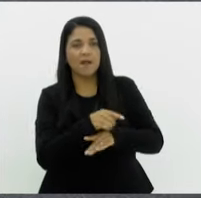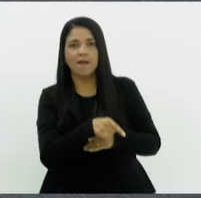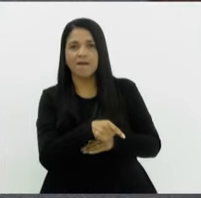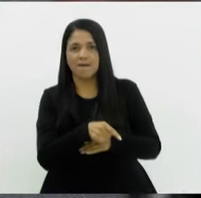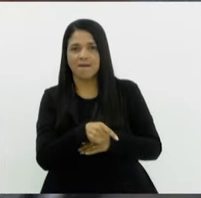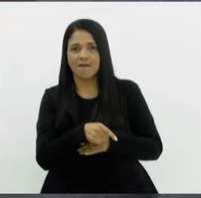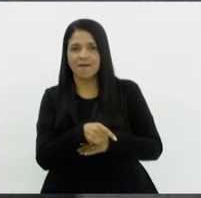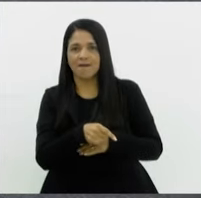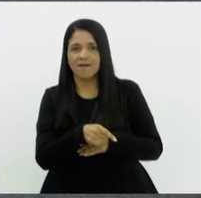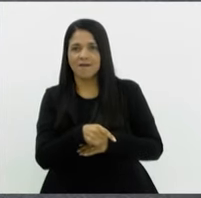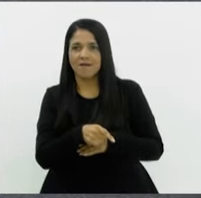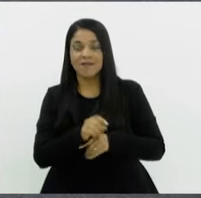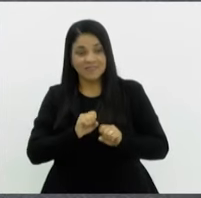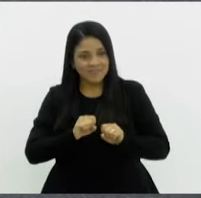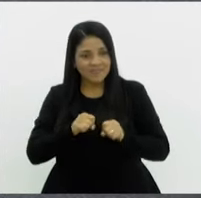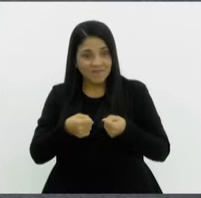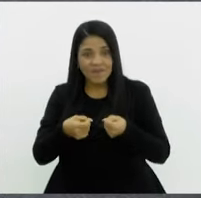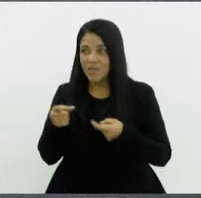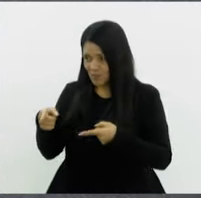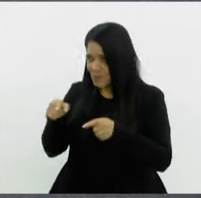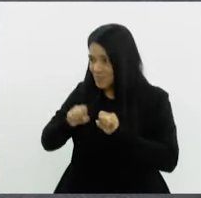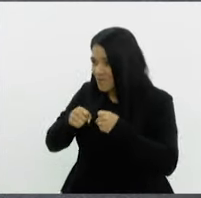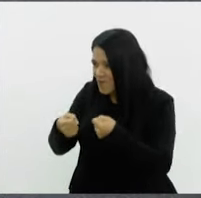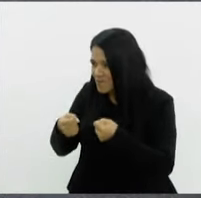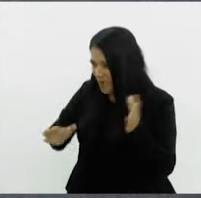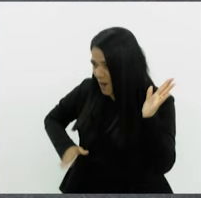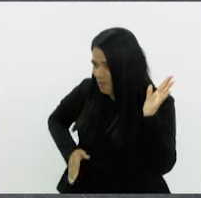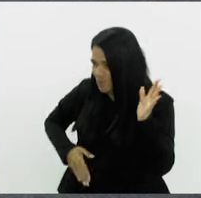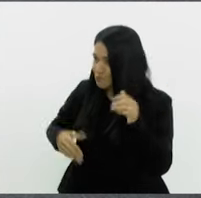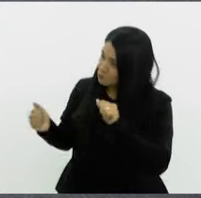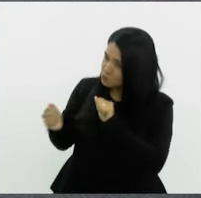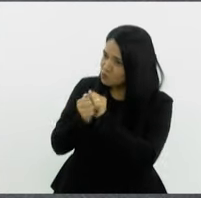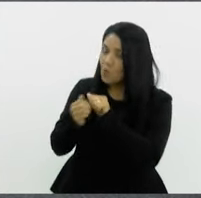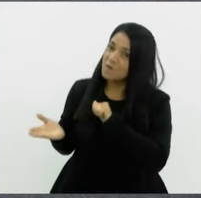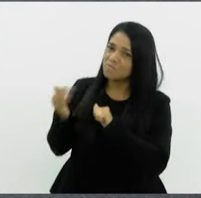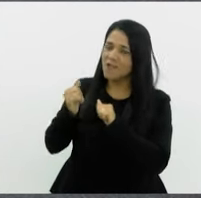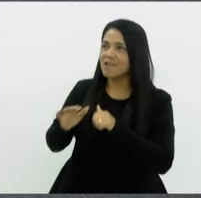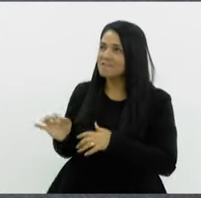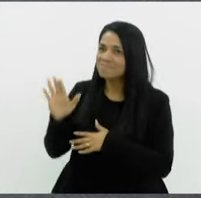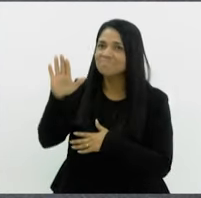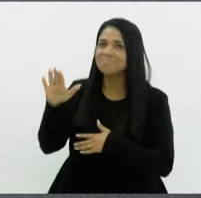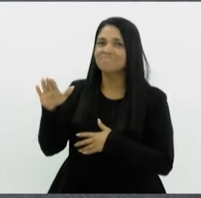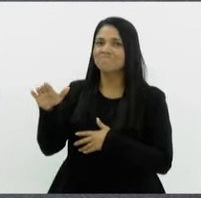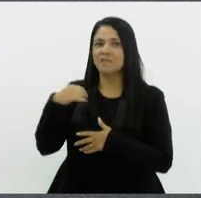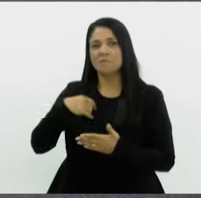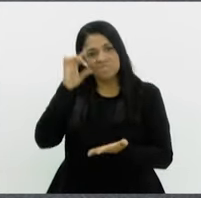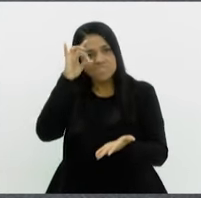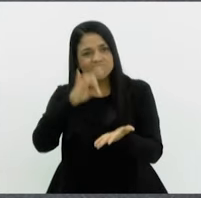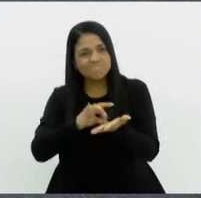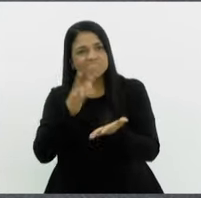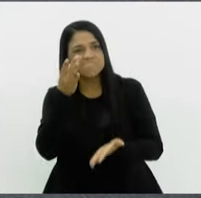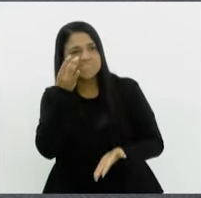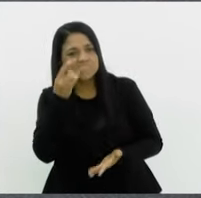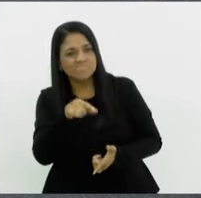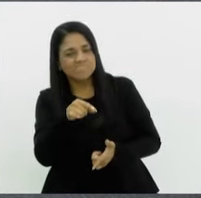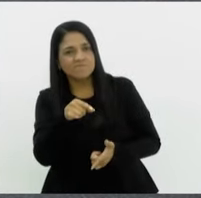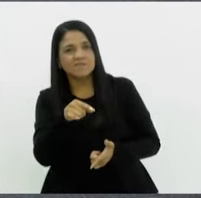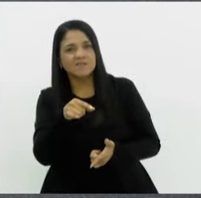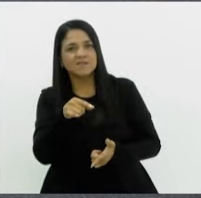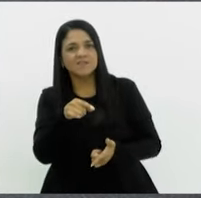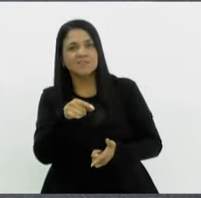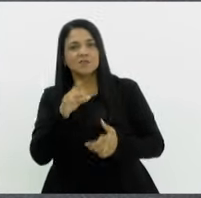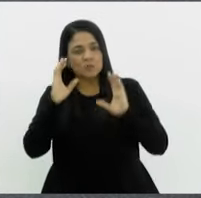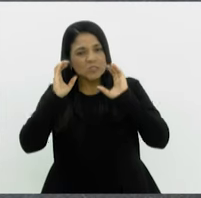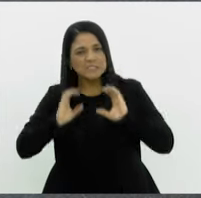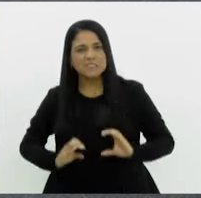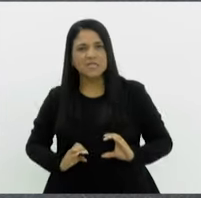vagabundos, entrassem comigo, como eu faço dentro da comunidade, para ver a realidade que o cidadão de bem